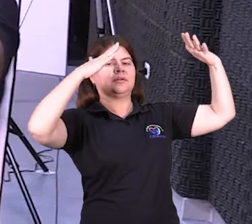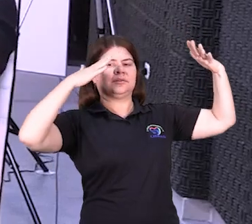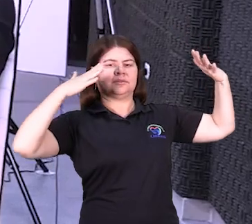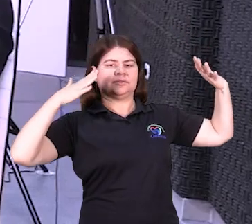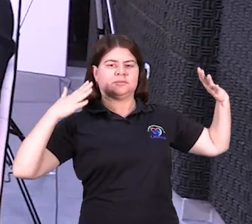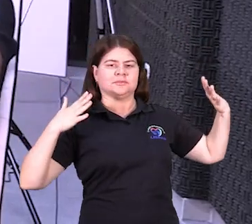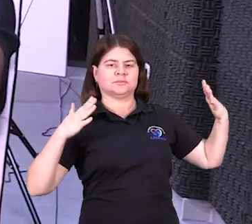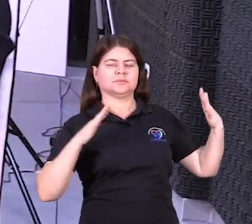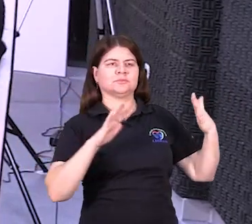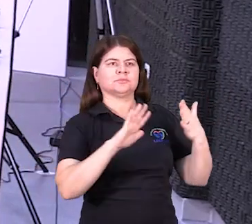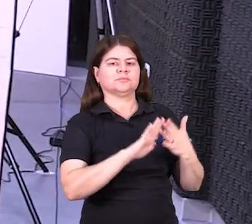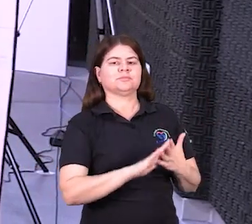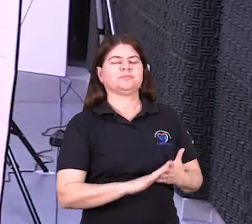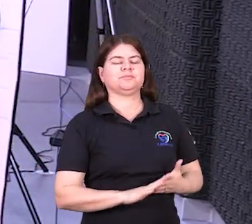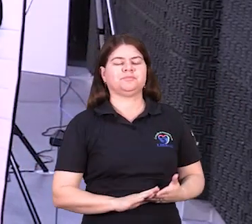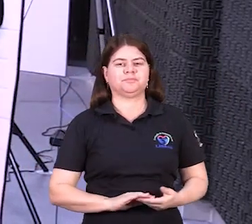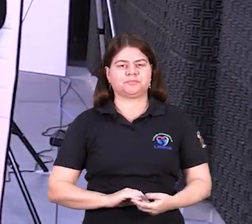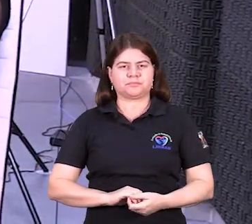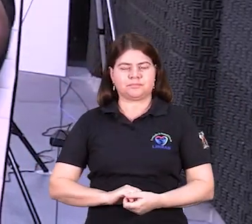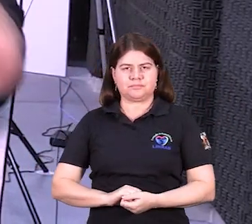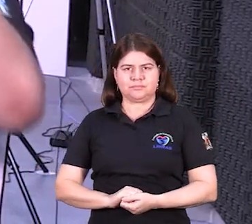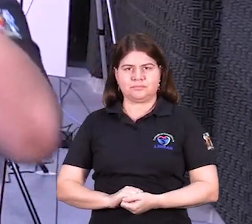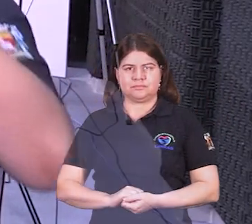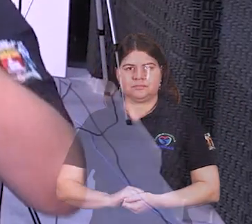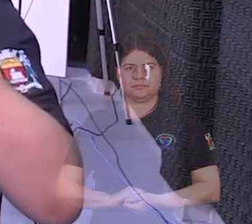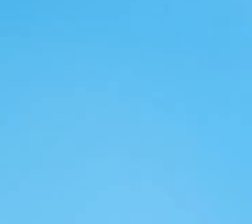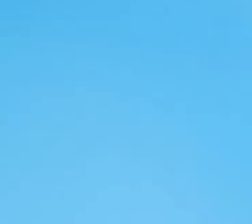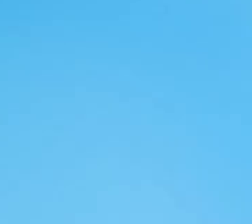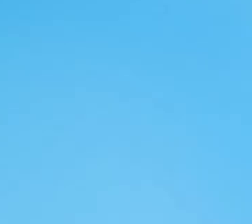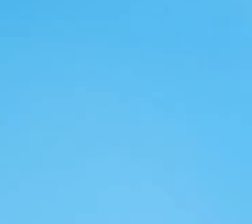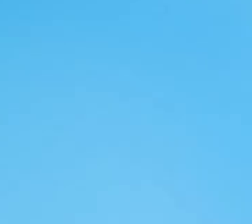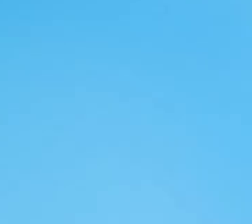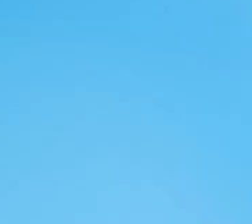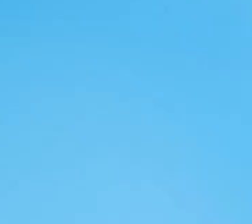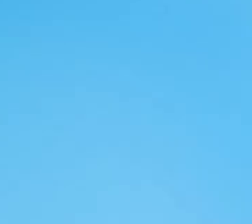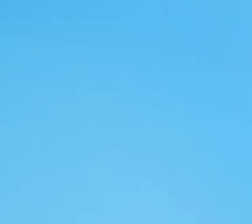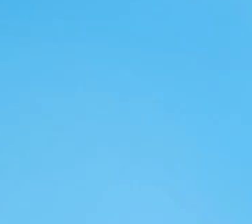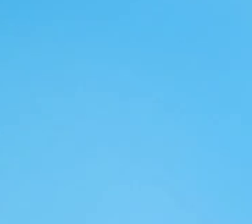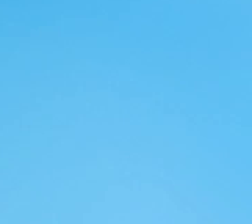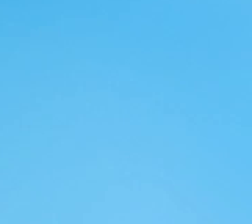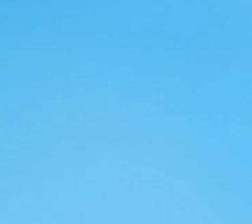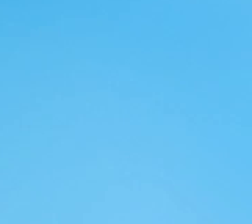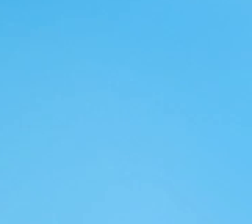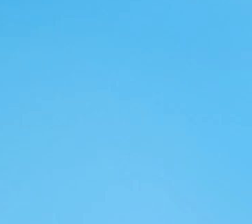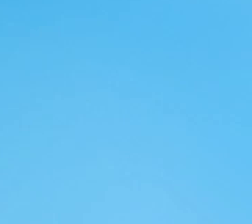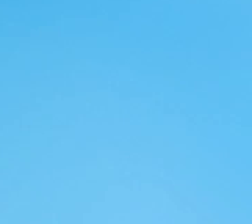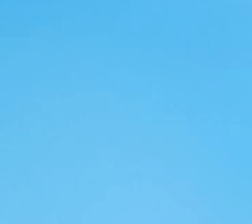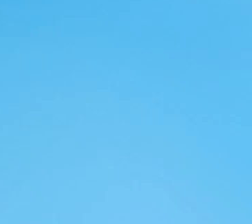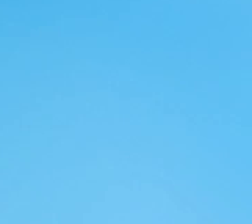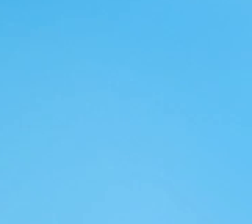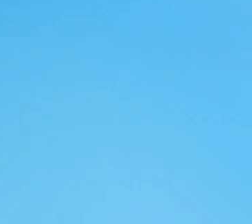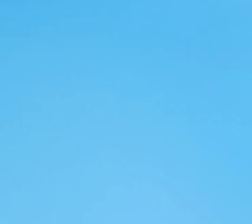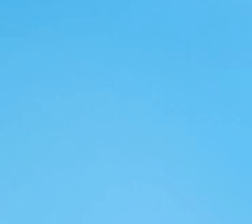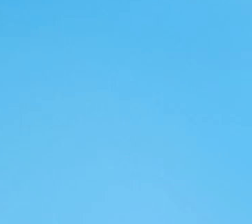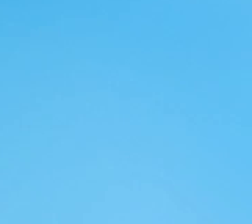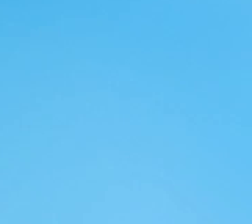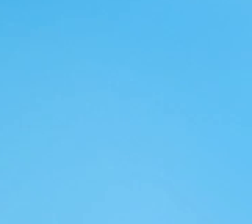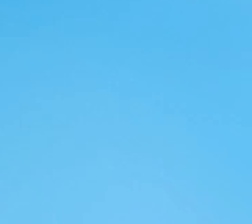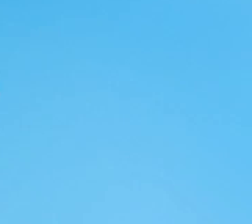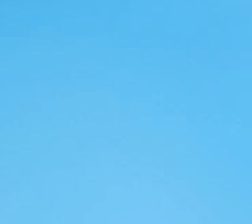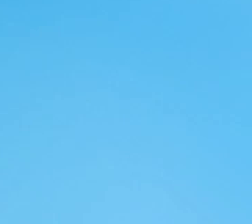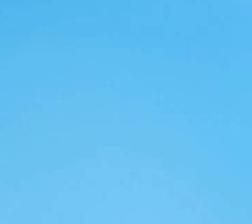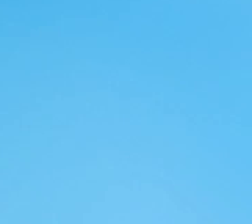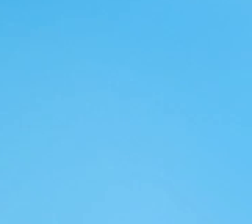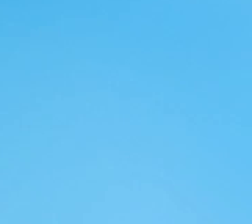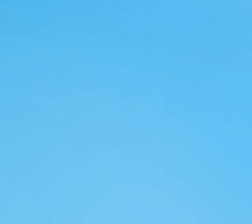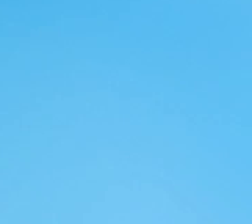do Cruzeiro do Sul sobre o Brasil. Gigante pela própria natureza,